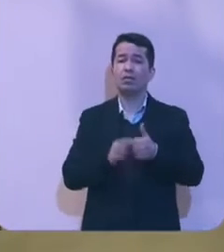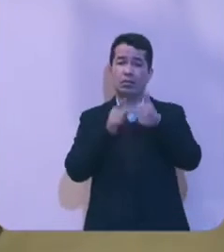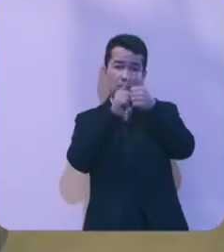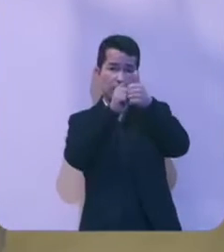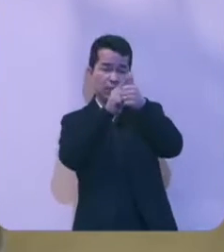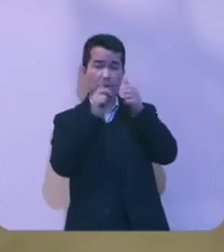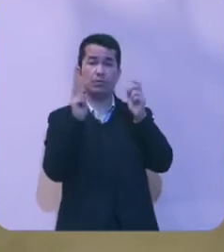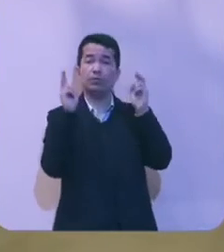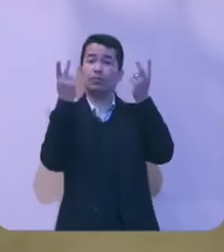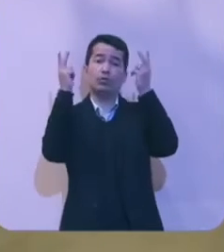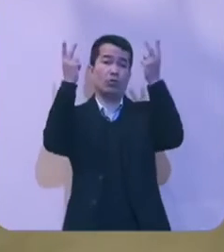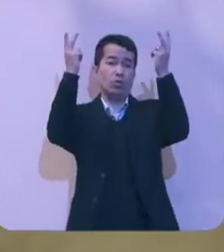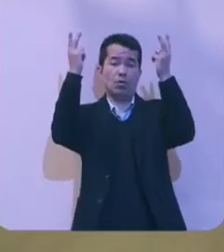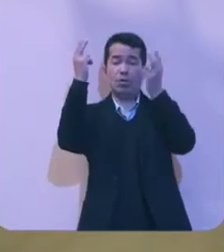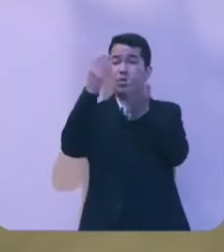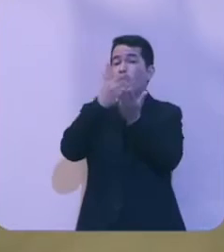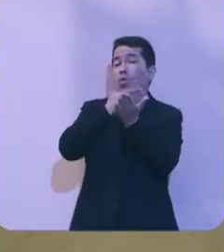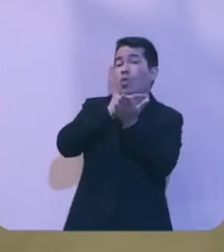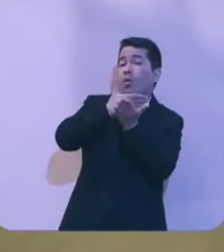nasce da oração